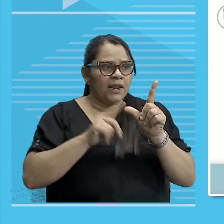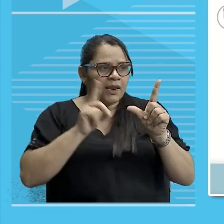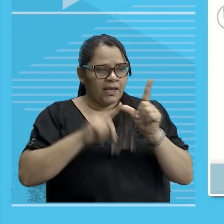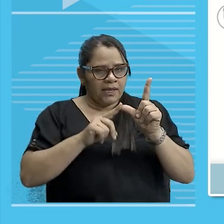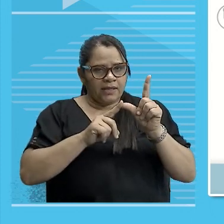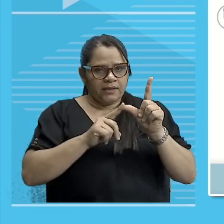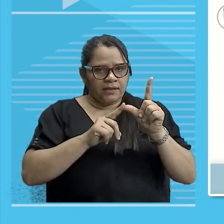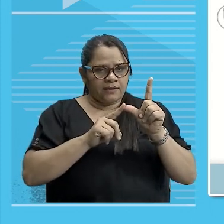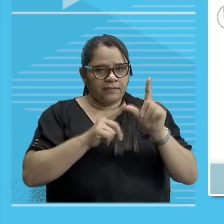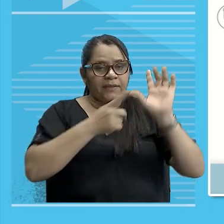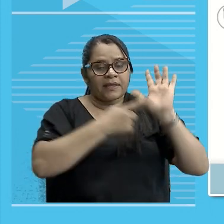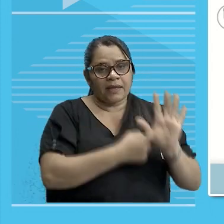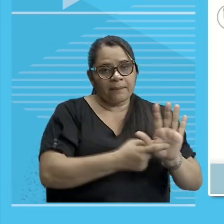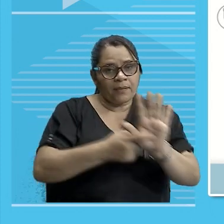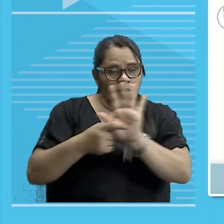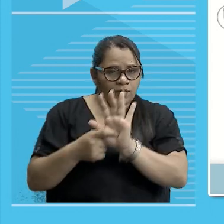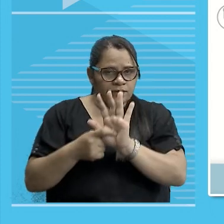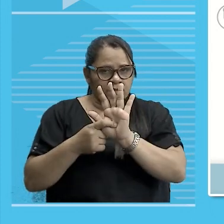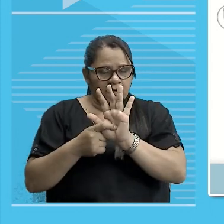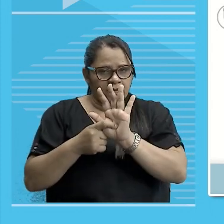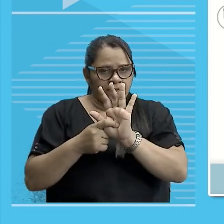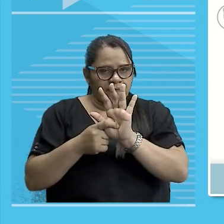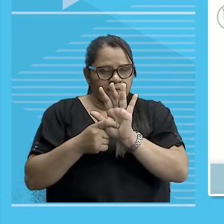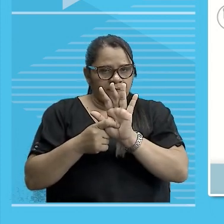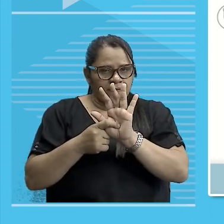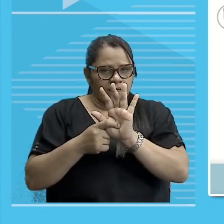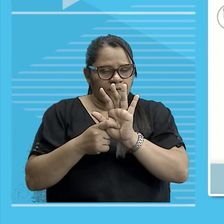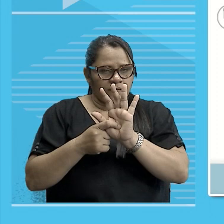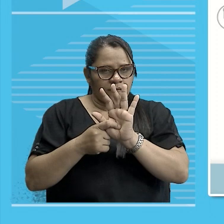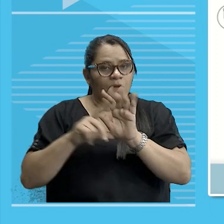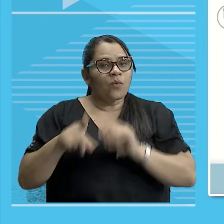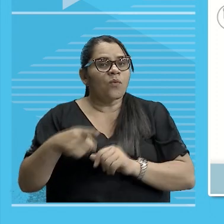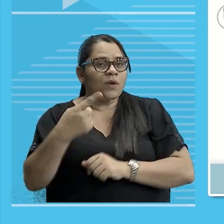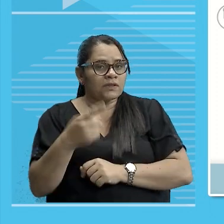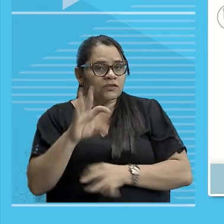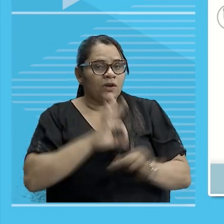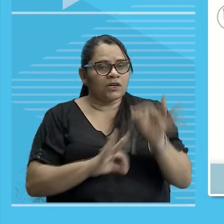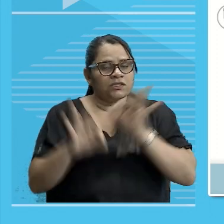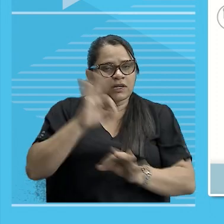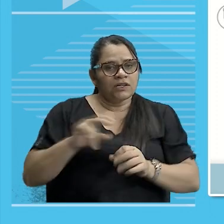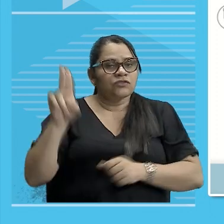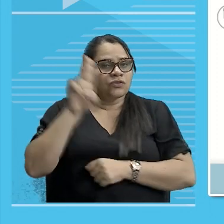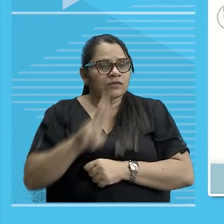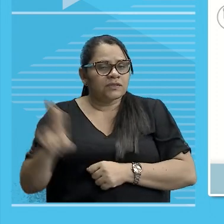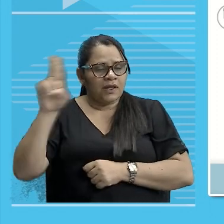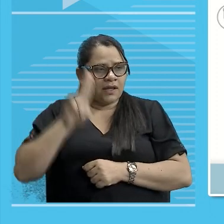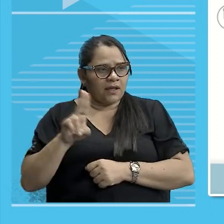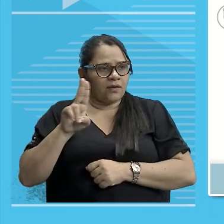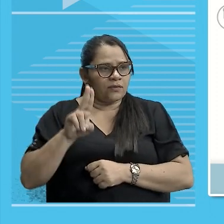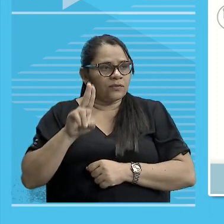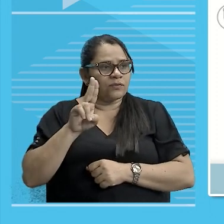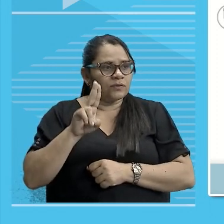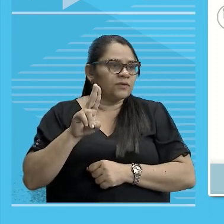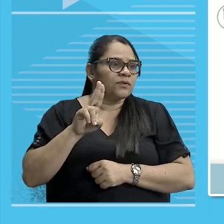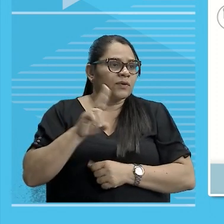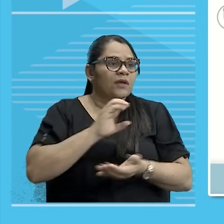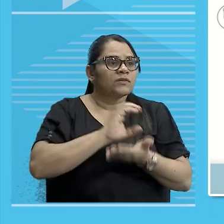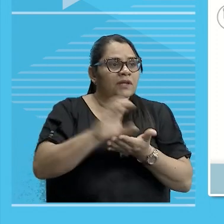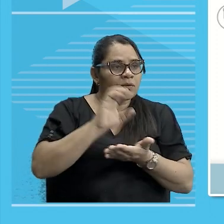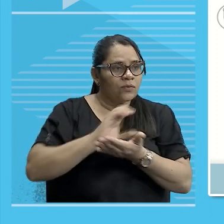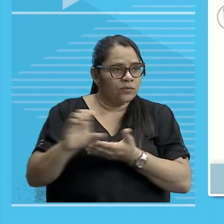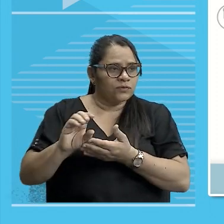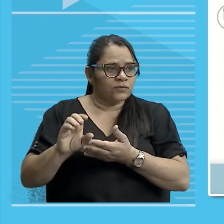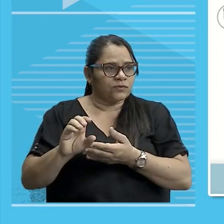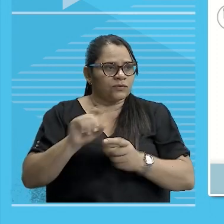corresponda a uma das formas de se utilizar os recursos humanos para potencializar a gestão da